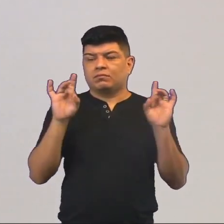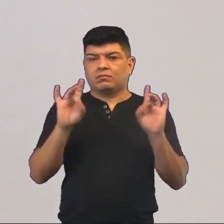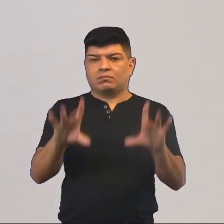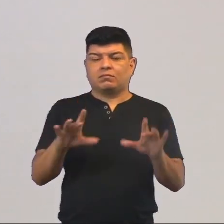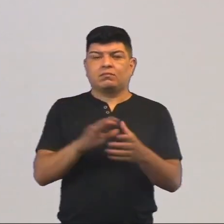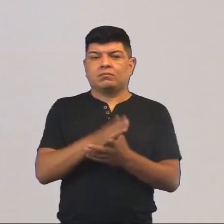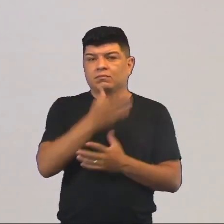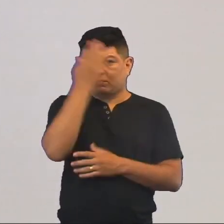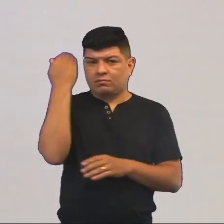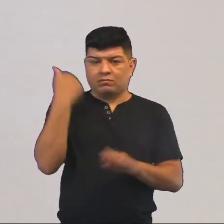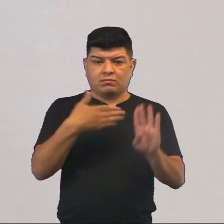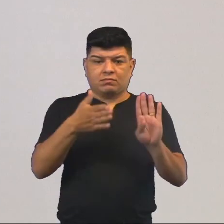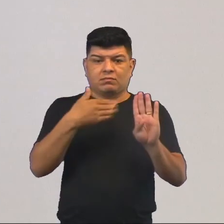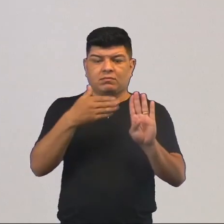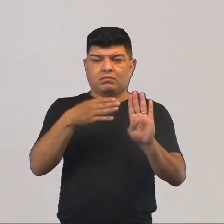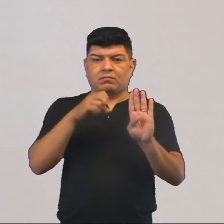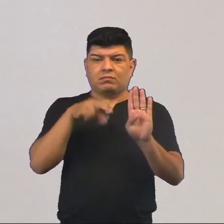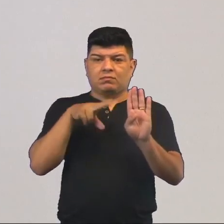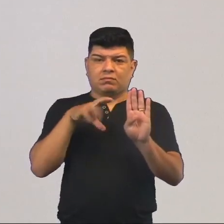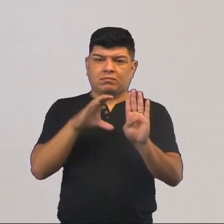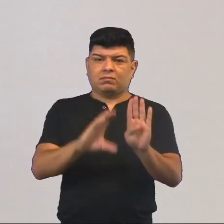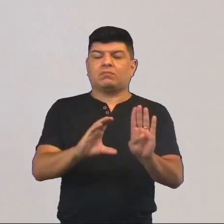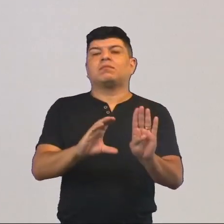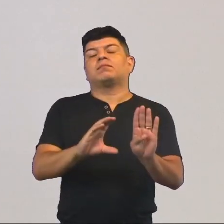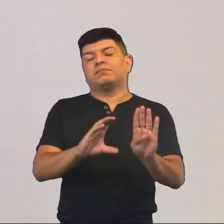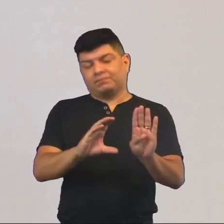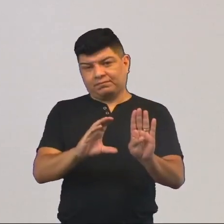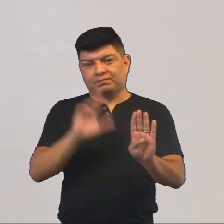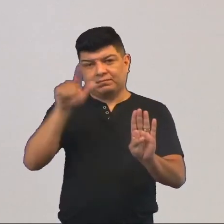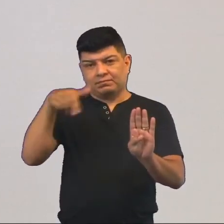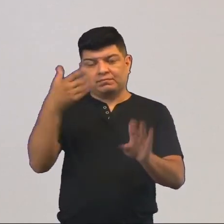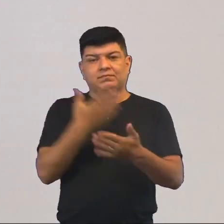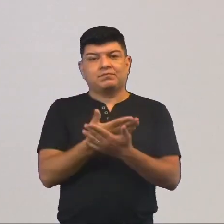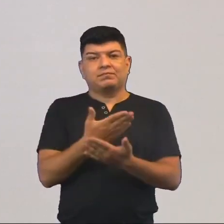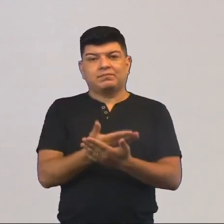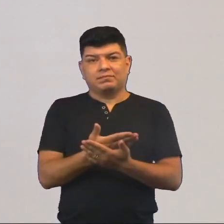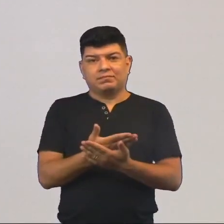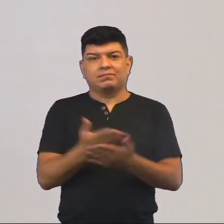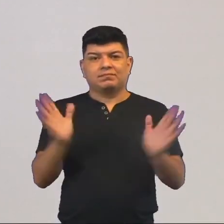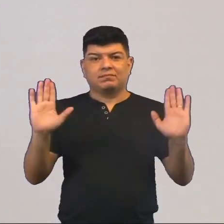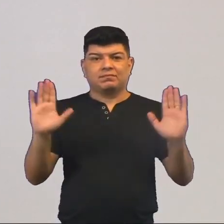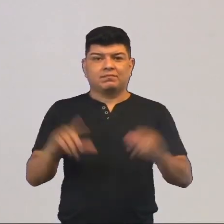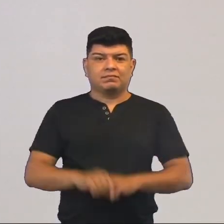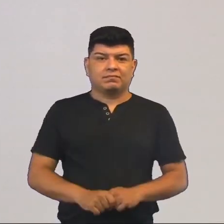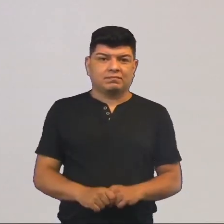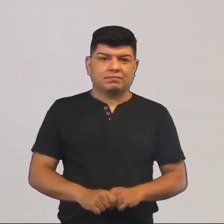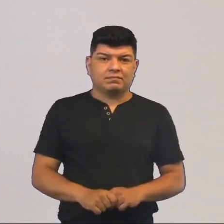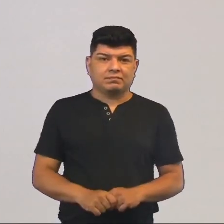Não esqueçam de acessar a nossa plataforma Eduque e até a próxima aula.